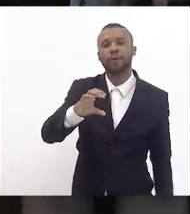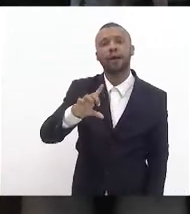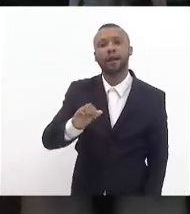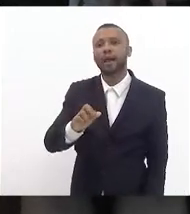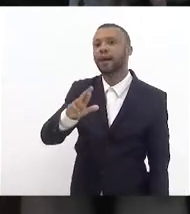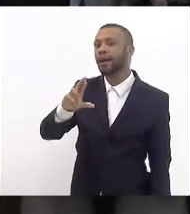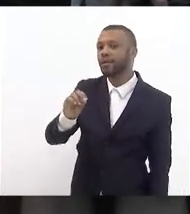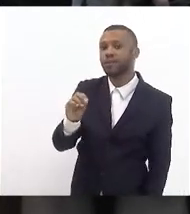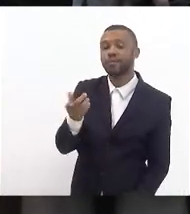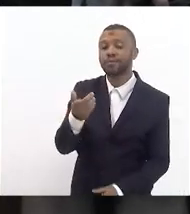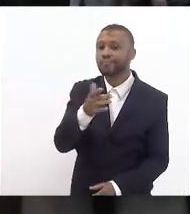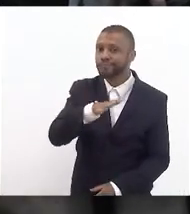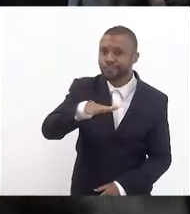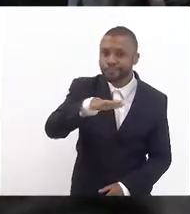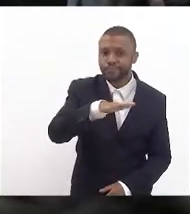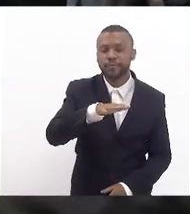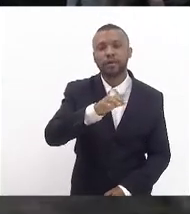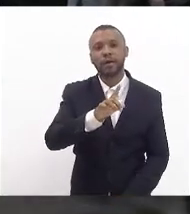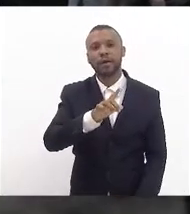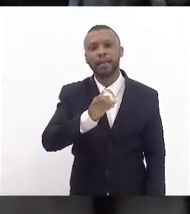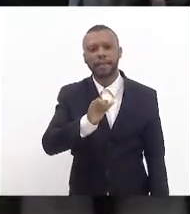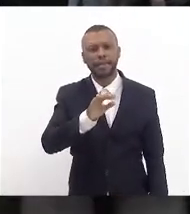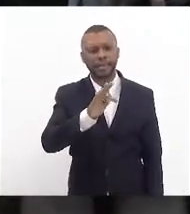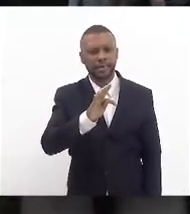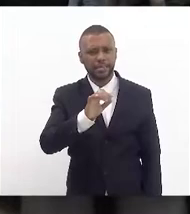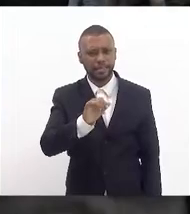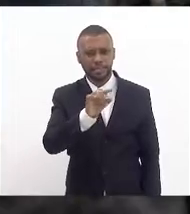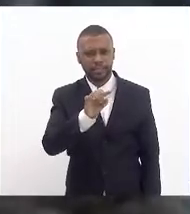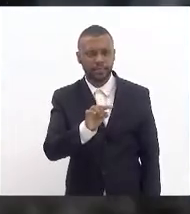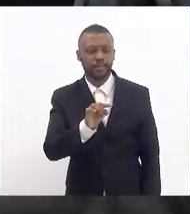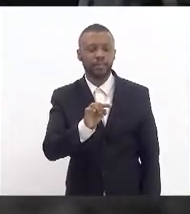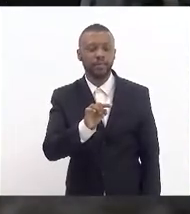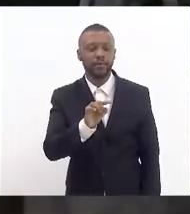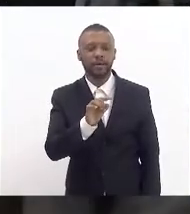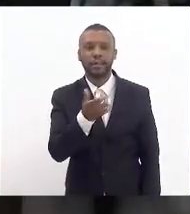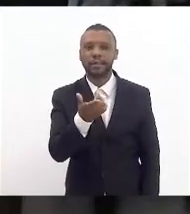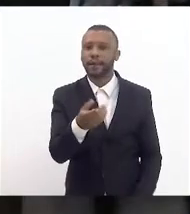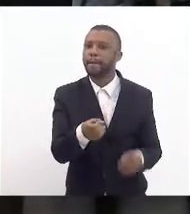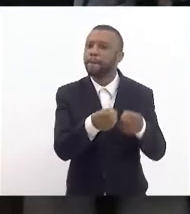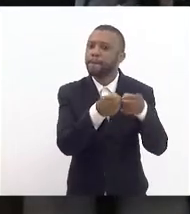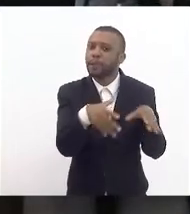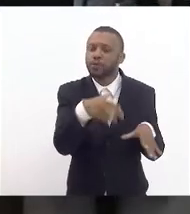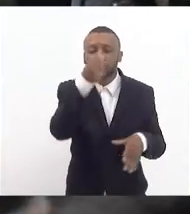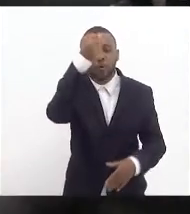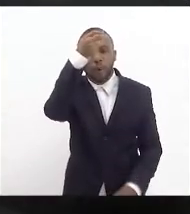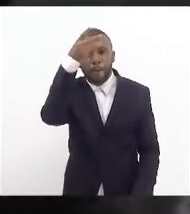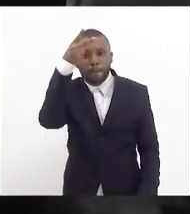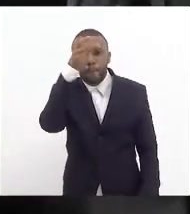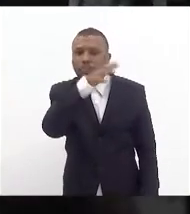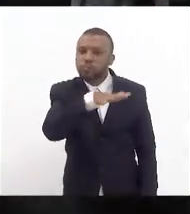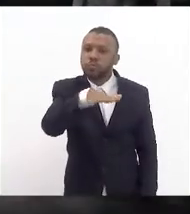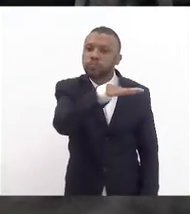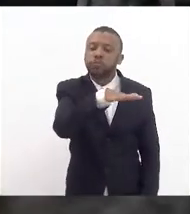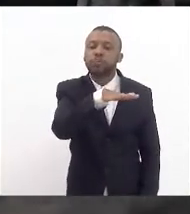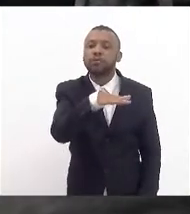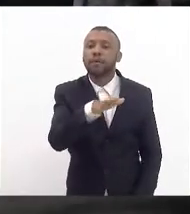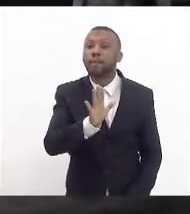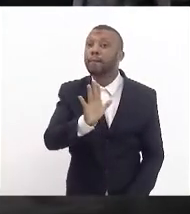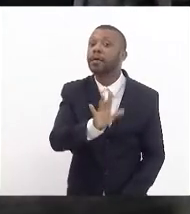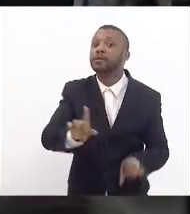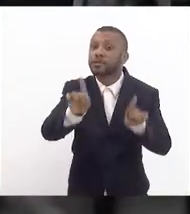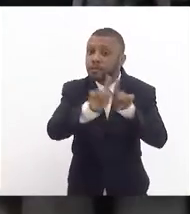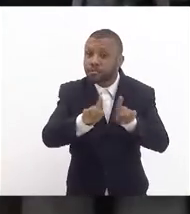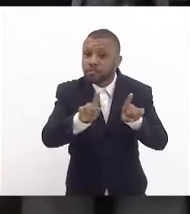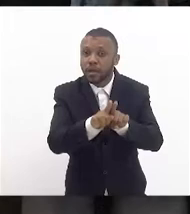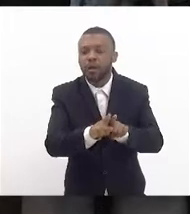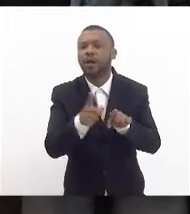no distrito de Lites, e que afetou não só aquele município, mas também